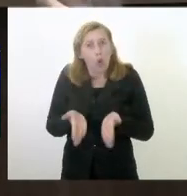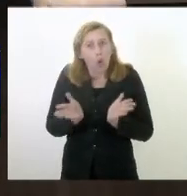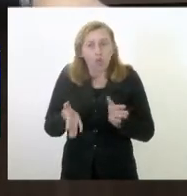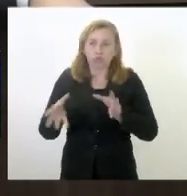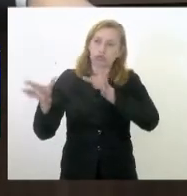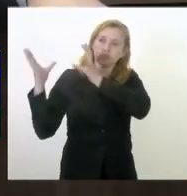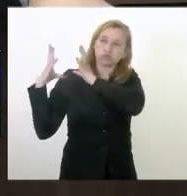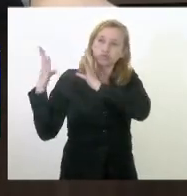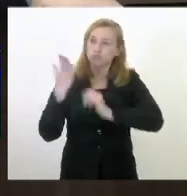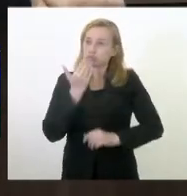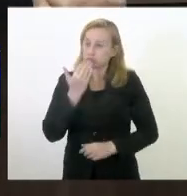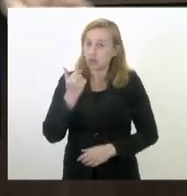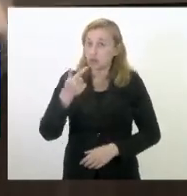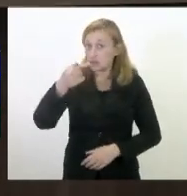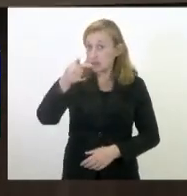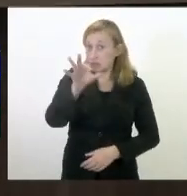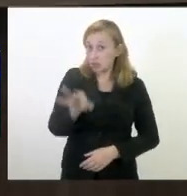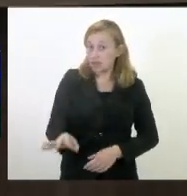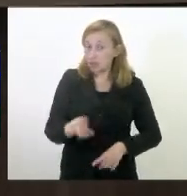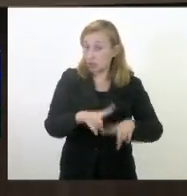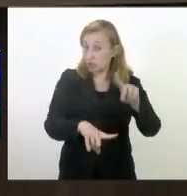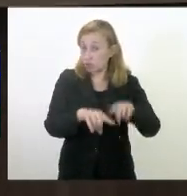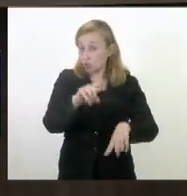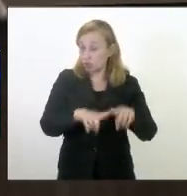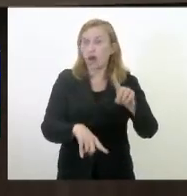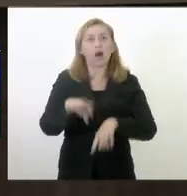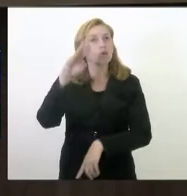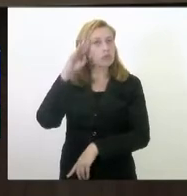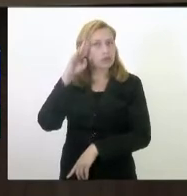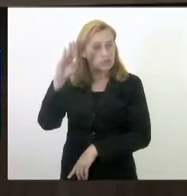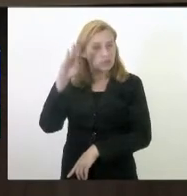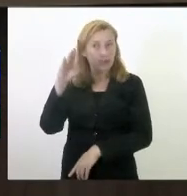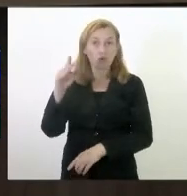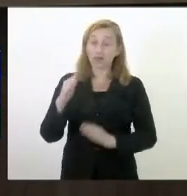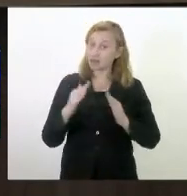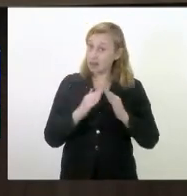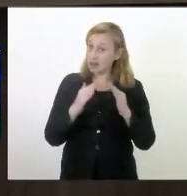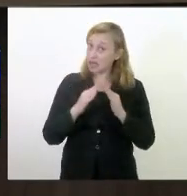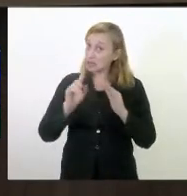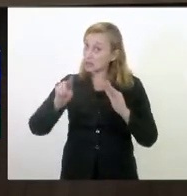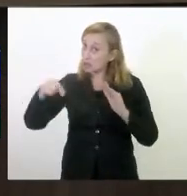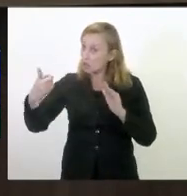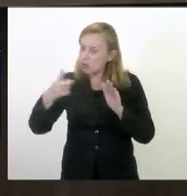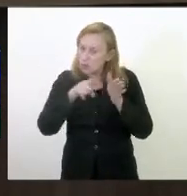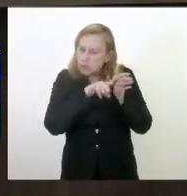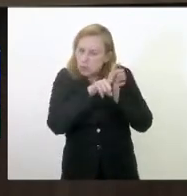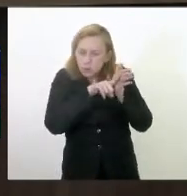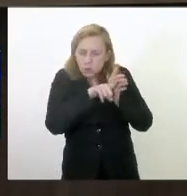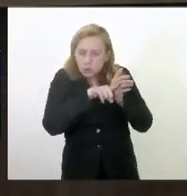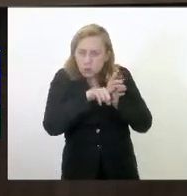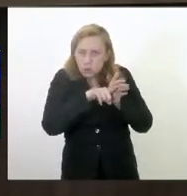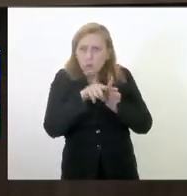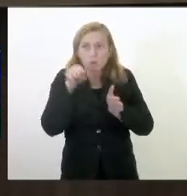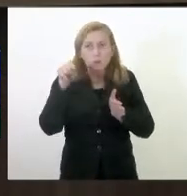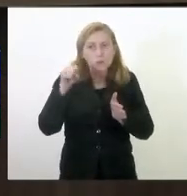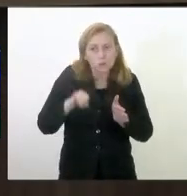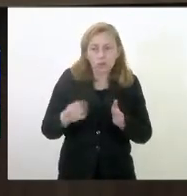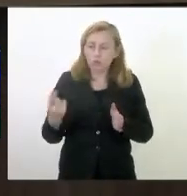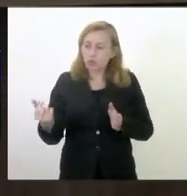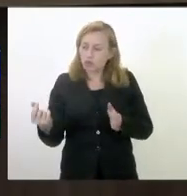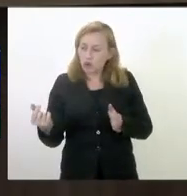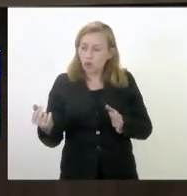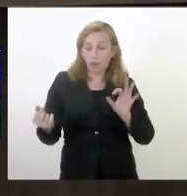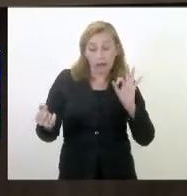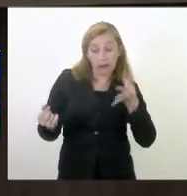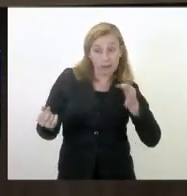básica tem 7% sobre esse produto, é fundamental que essa casa depois analise se este valor chega na